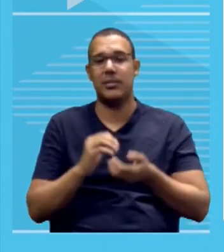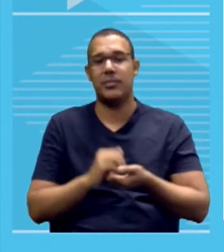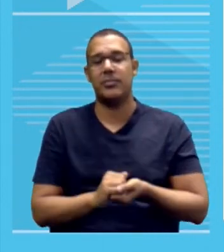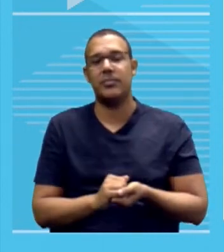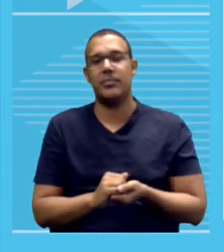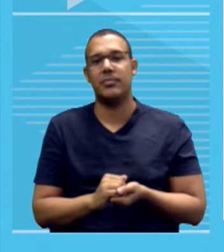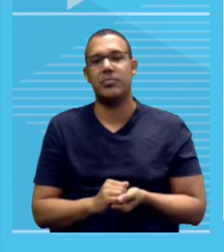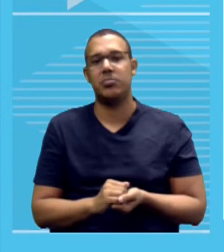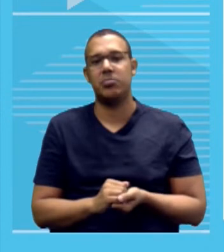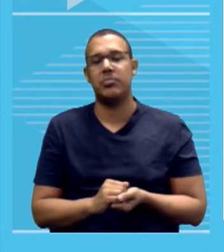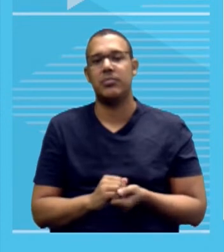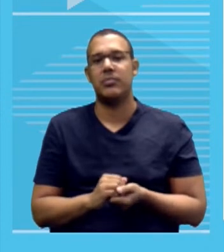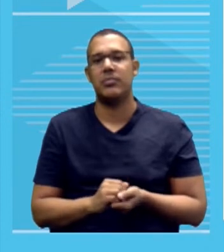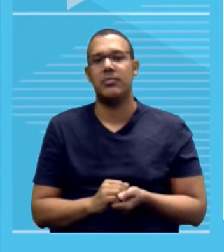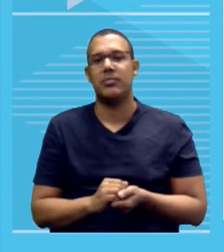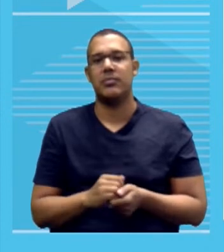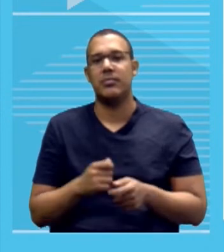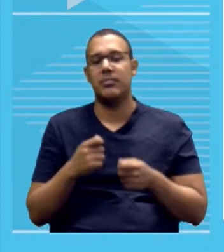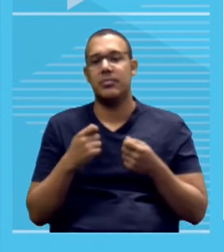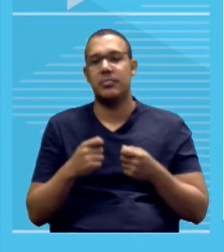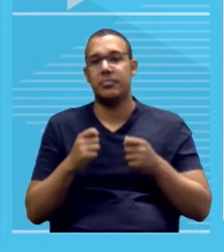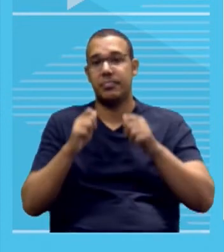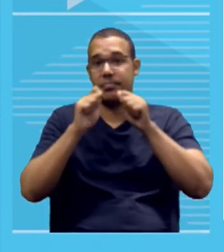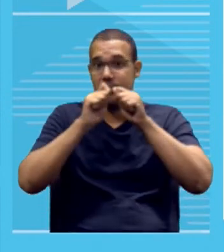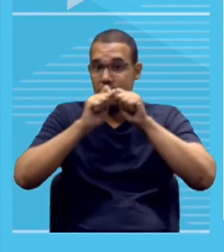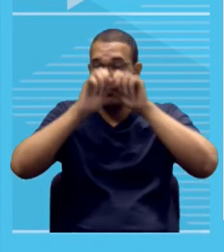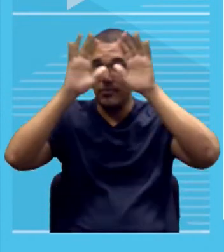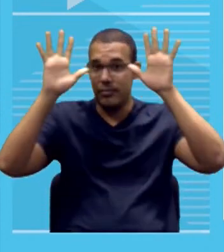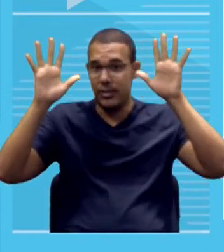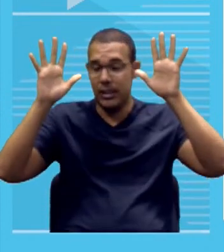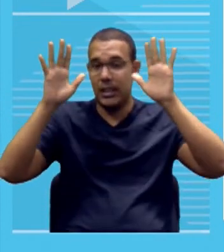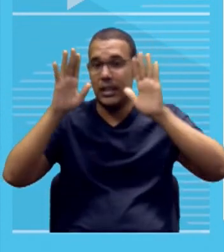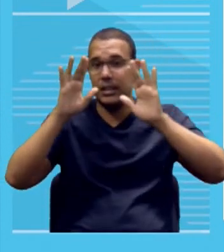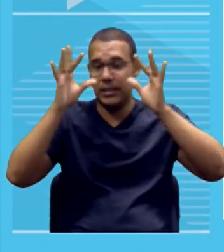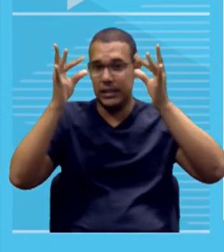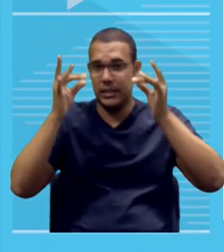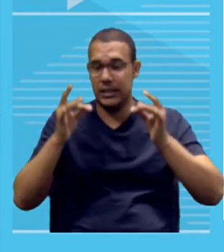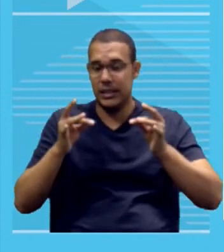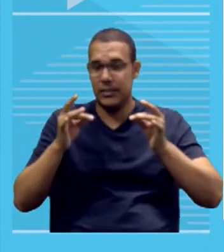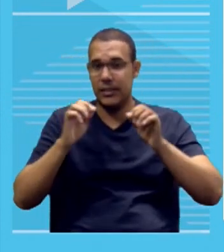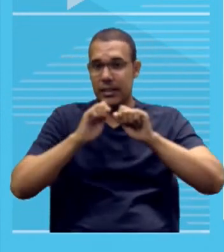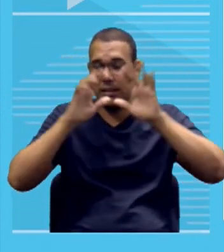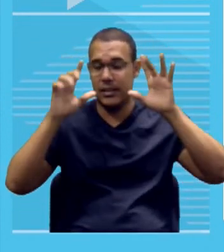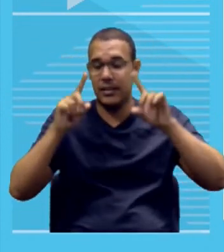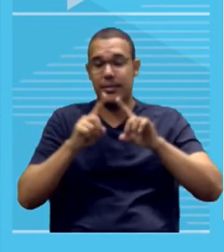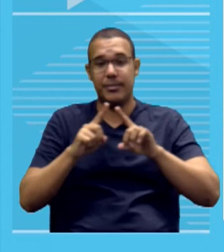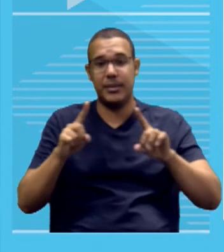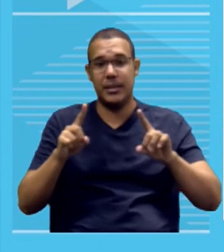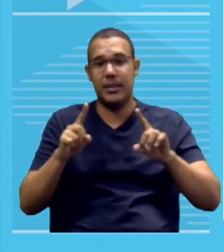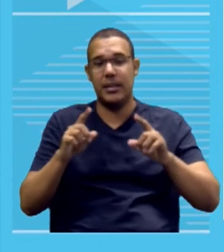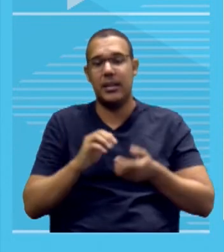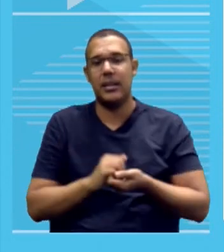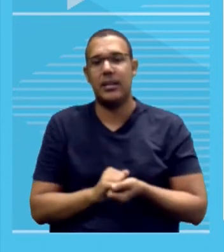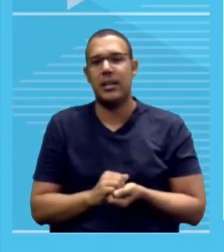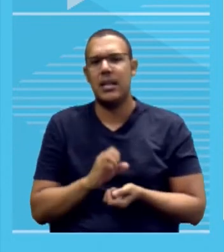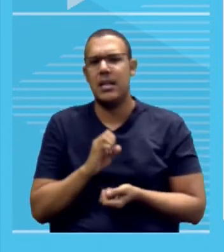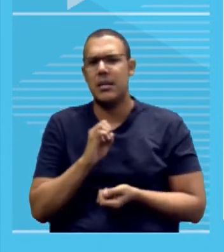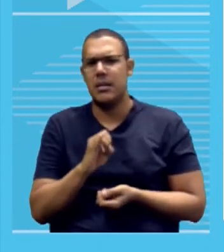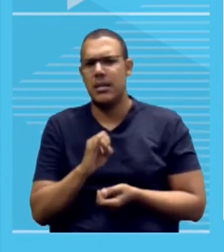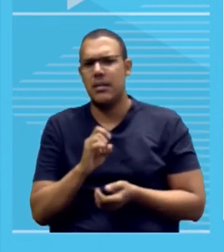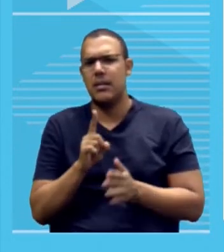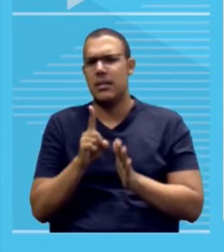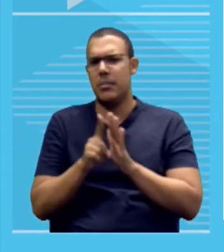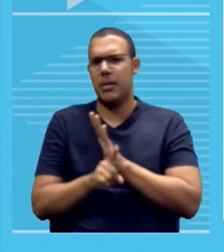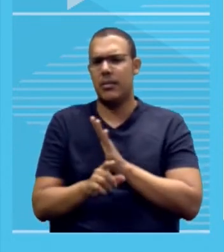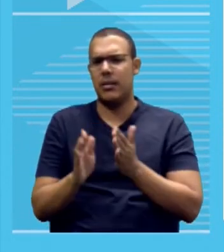comunicativa era não deixar nenhuma dúvida era simplesmente de escrever tudo mas aí é que tá se você precisar perguntar sobre